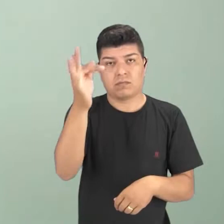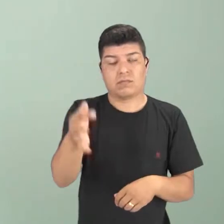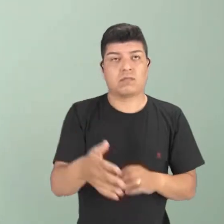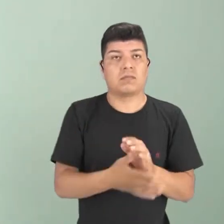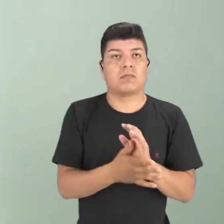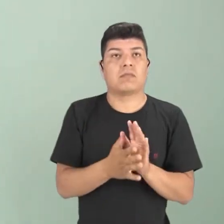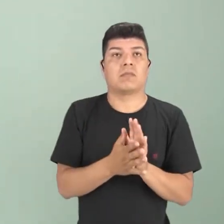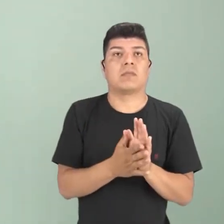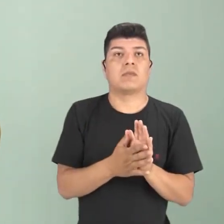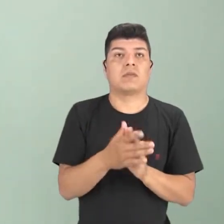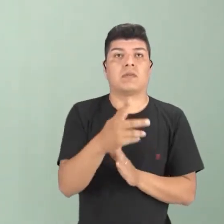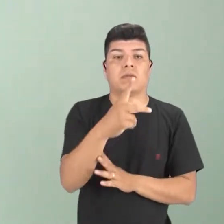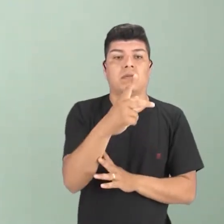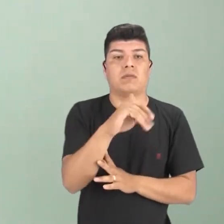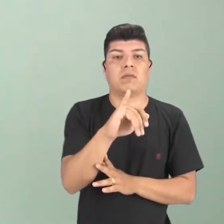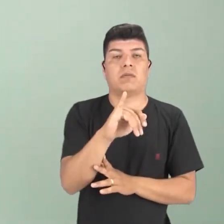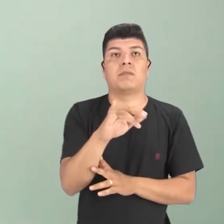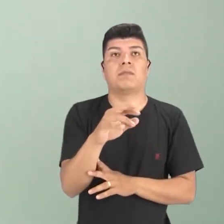frente. Esse